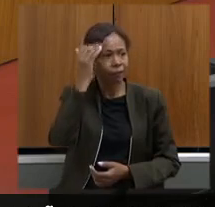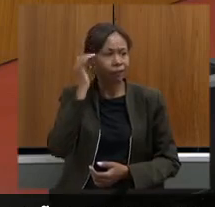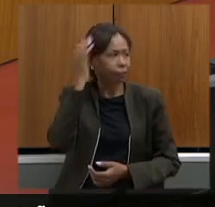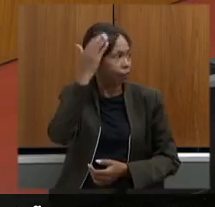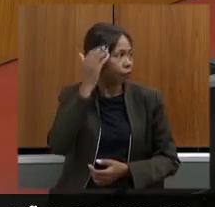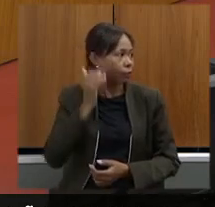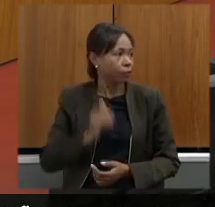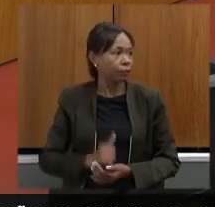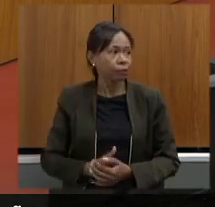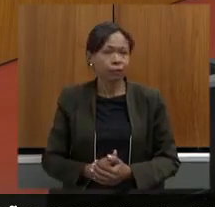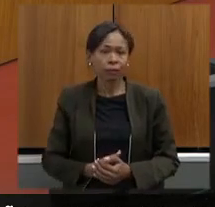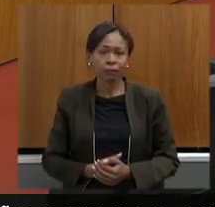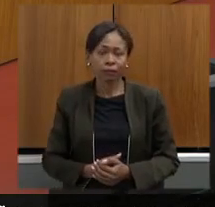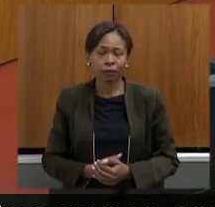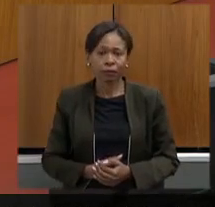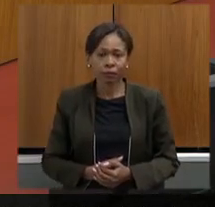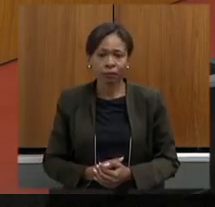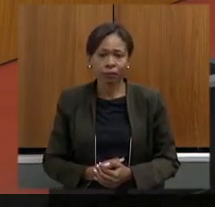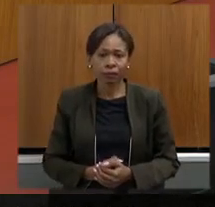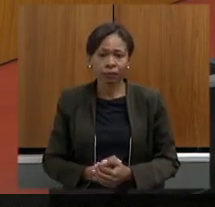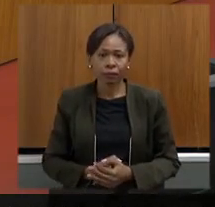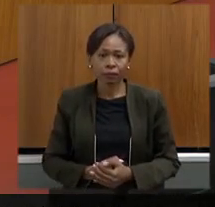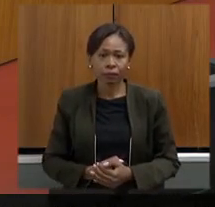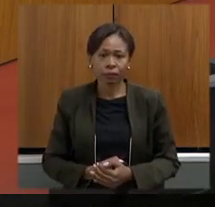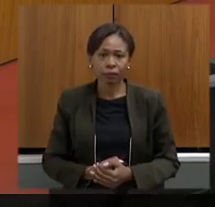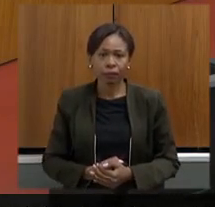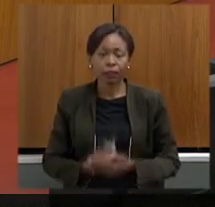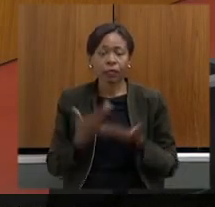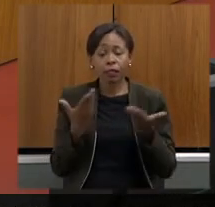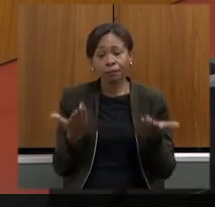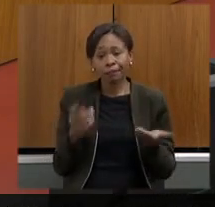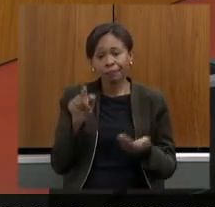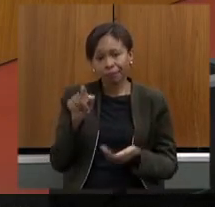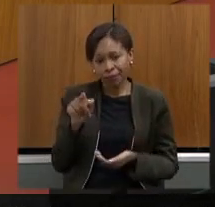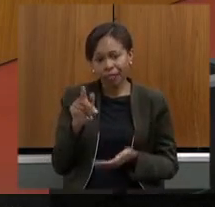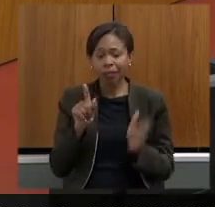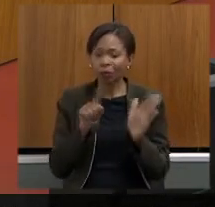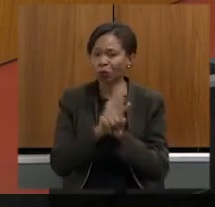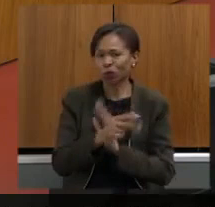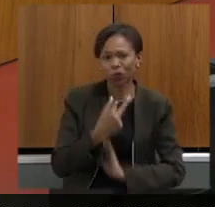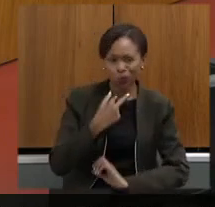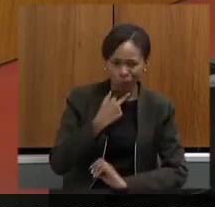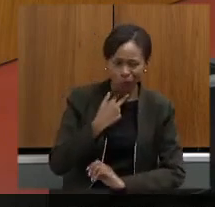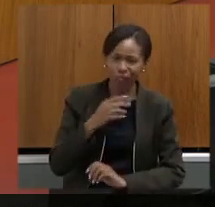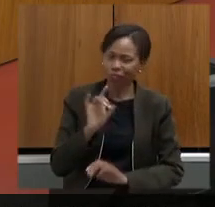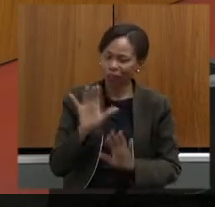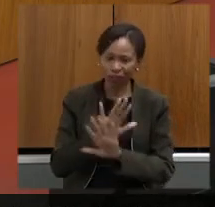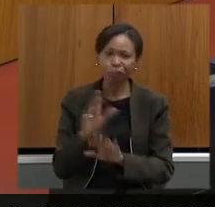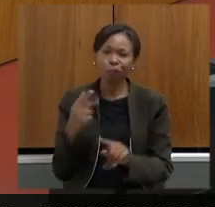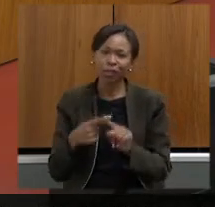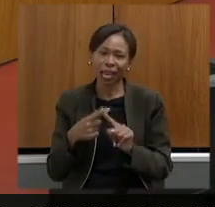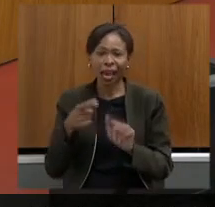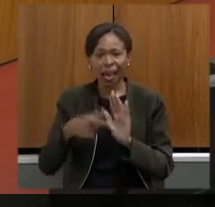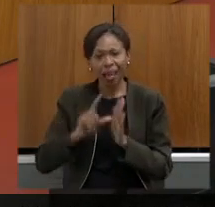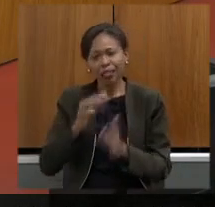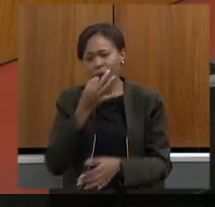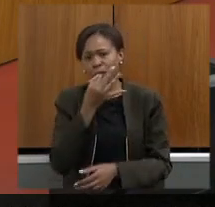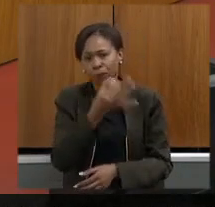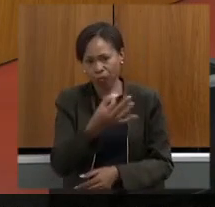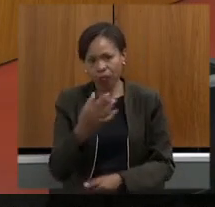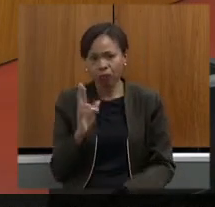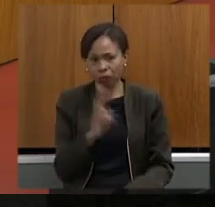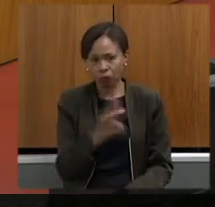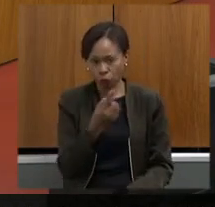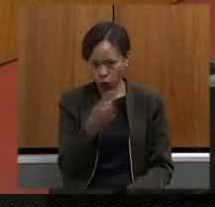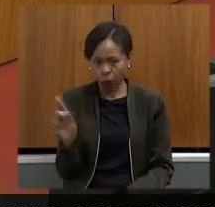quando a palavra não cabe resposta porque eu encontrei finalmente Deputado João